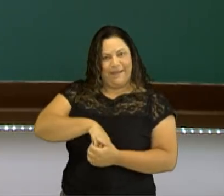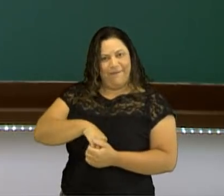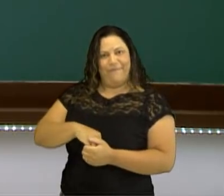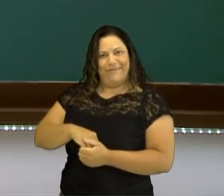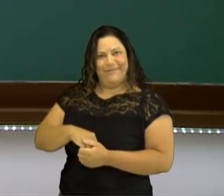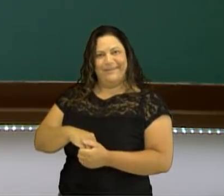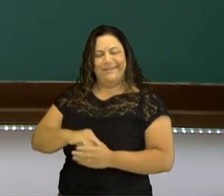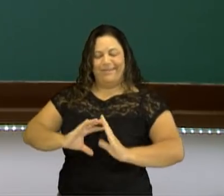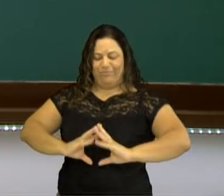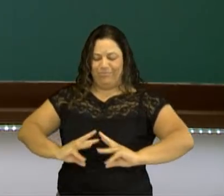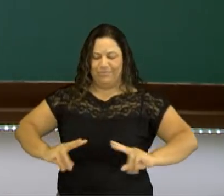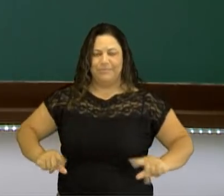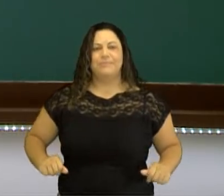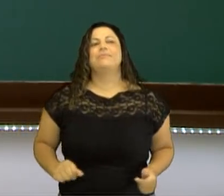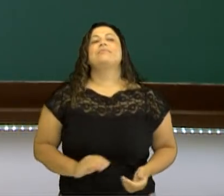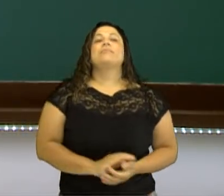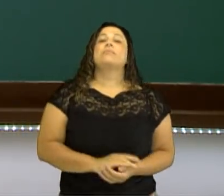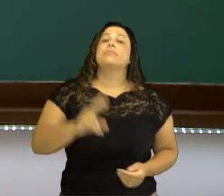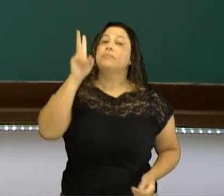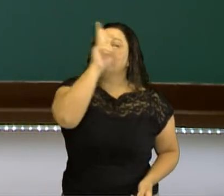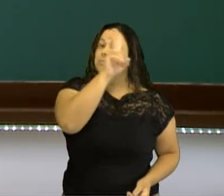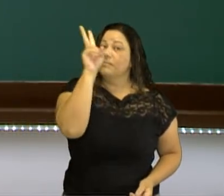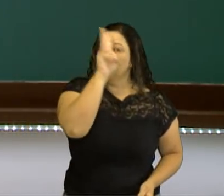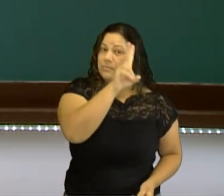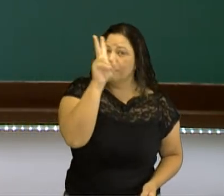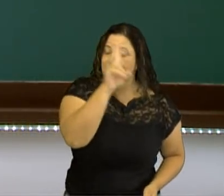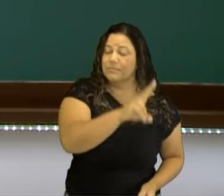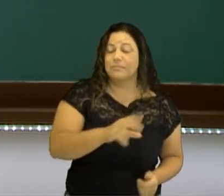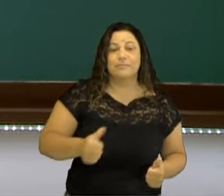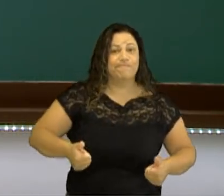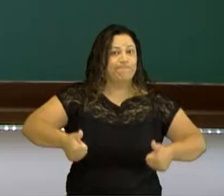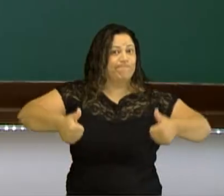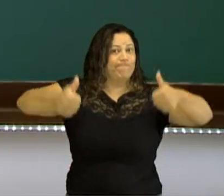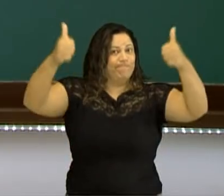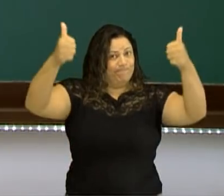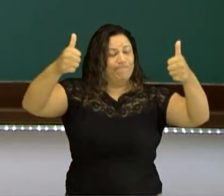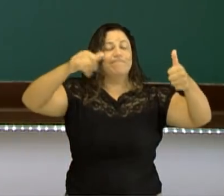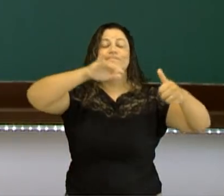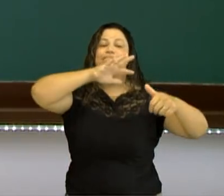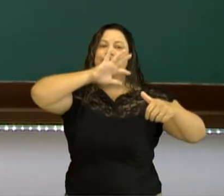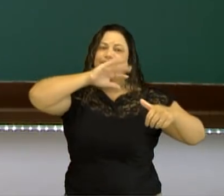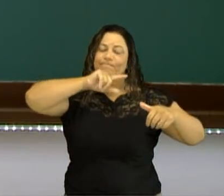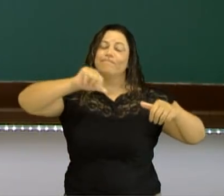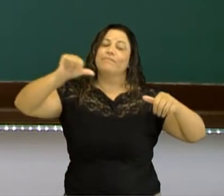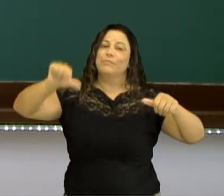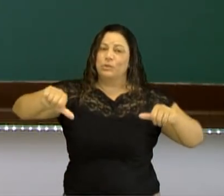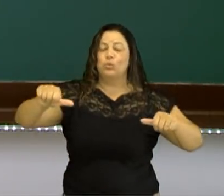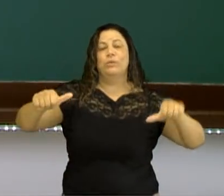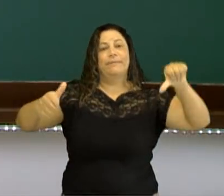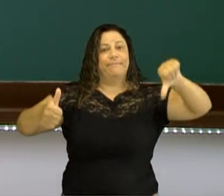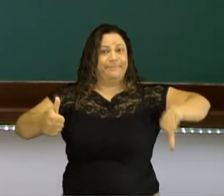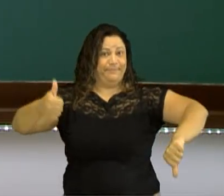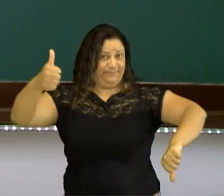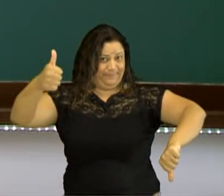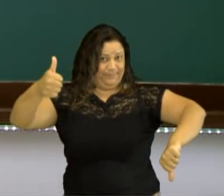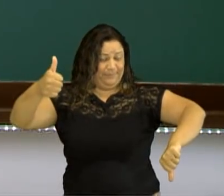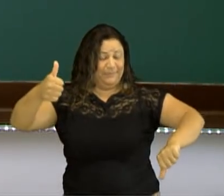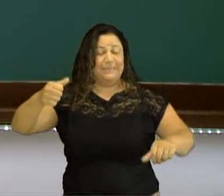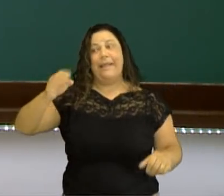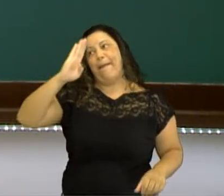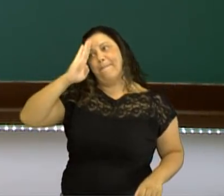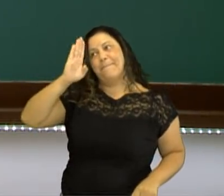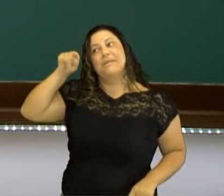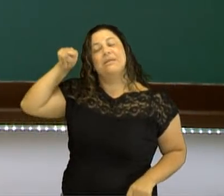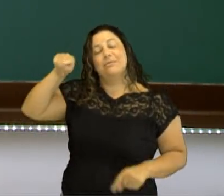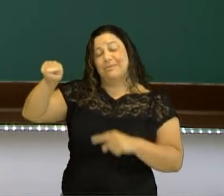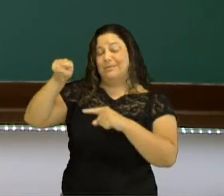gente. E lembrando que há fontes boas e fontes ruins de gordura. Claro, priorizar sempre as boas na